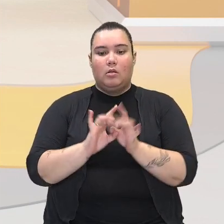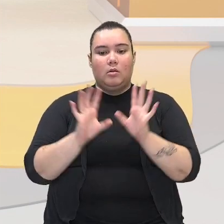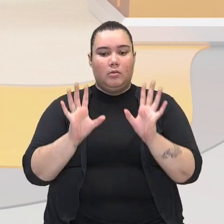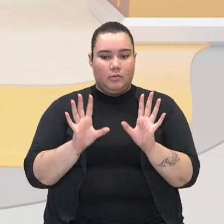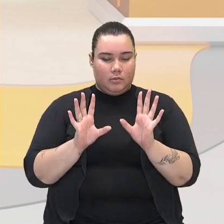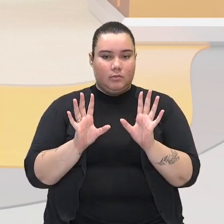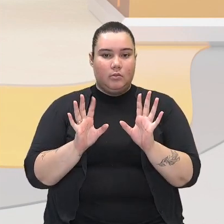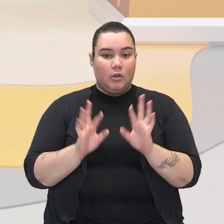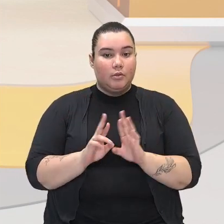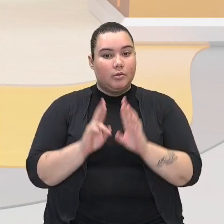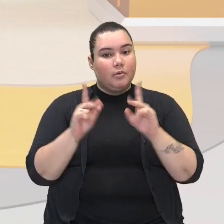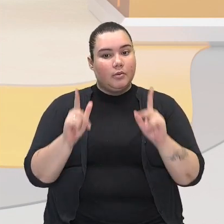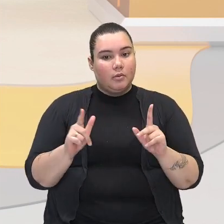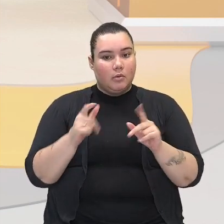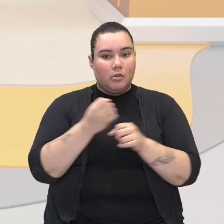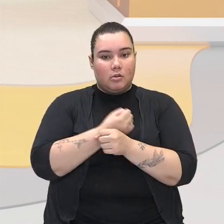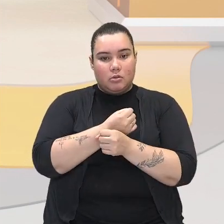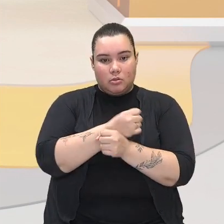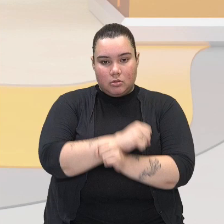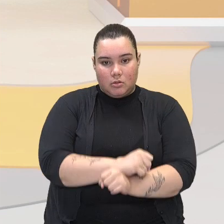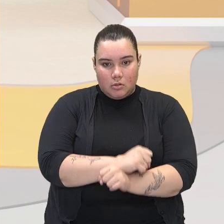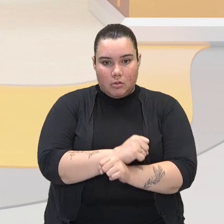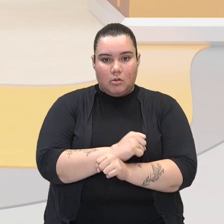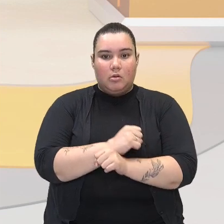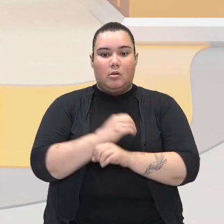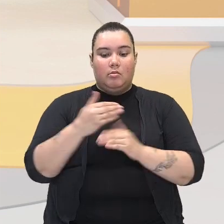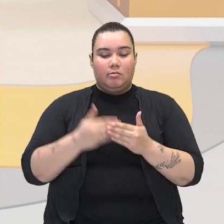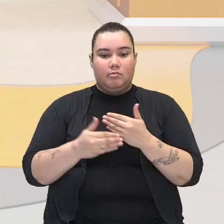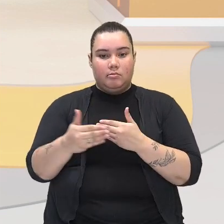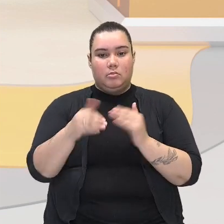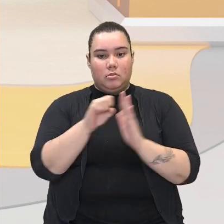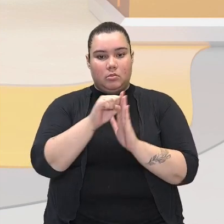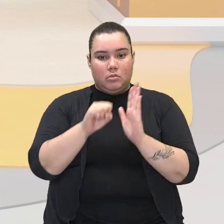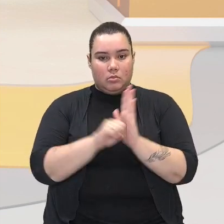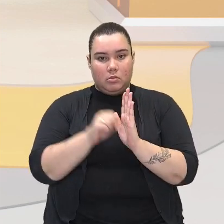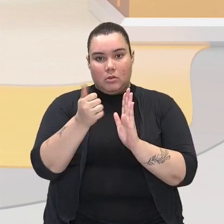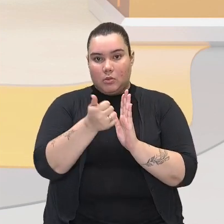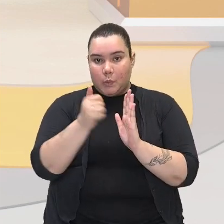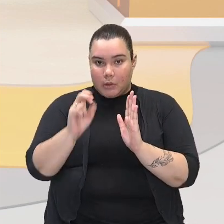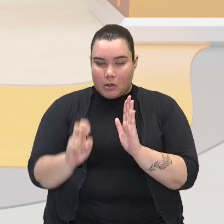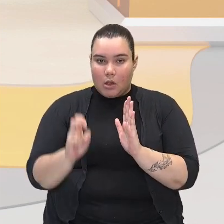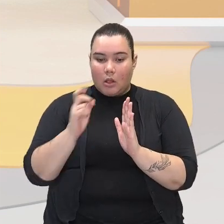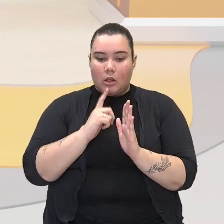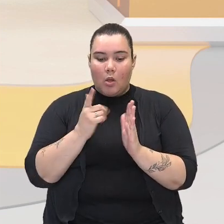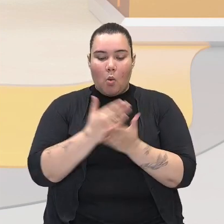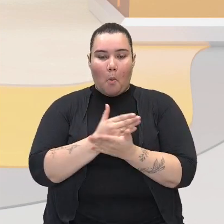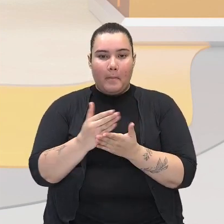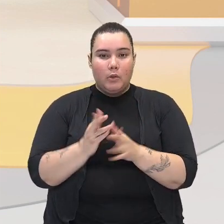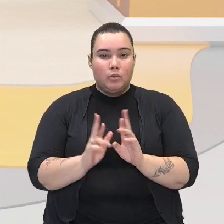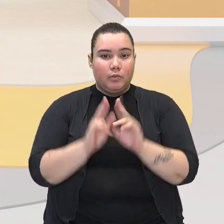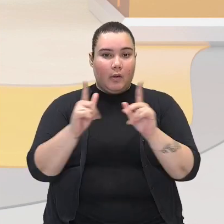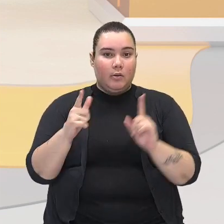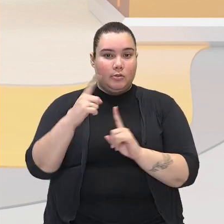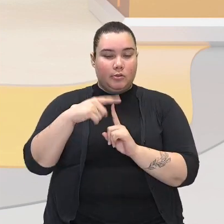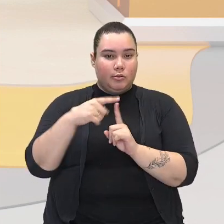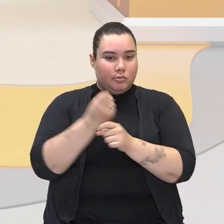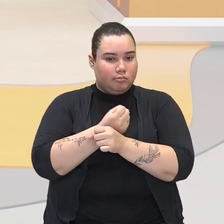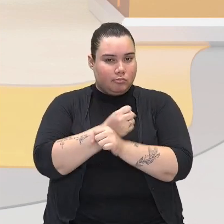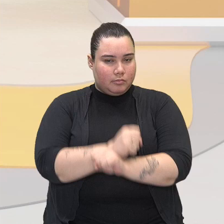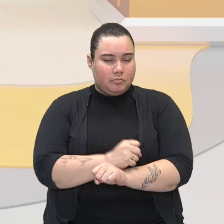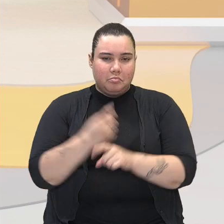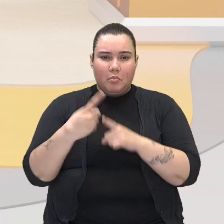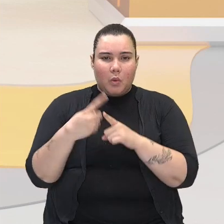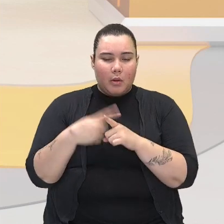livres, diferente da escravidão praticada a partir do século XV, na Idade Moderna. Por quê? Era